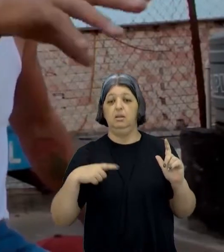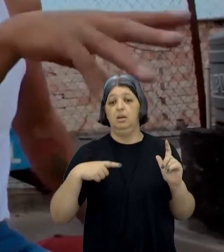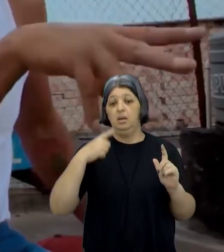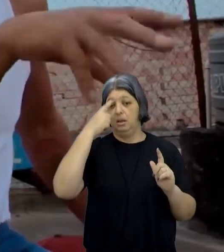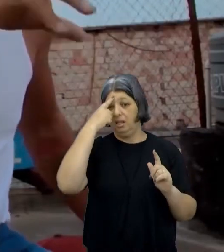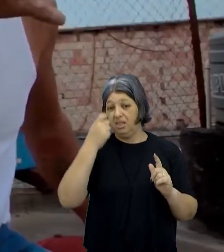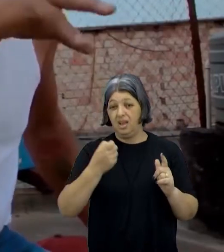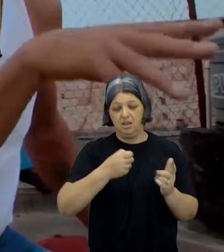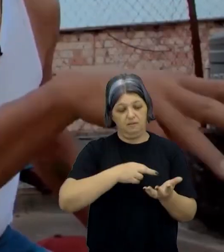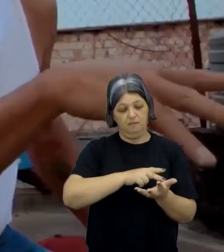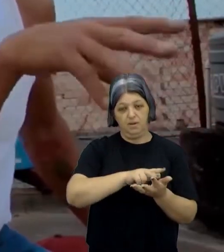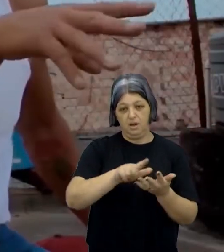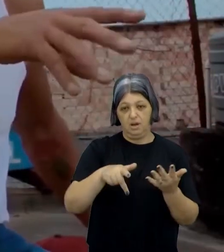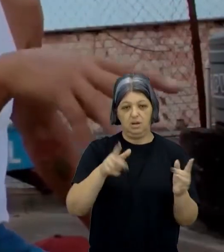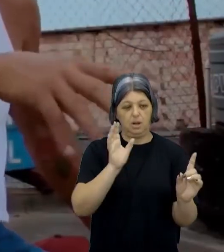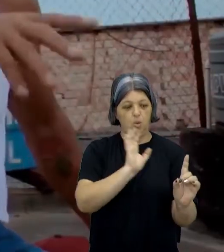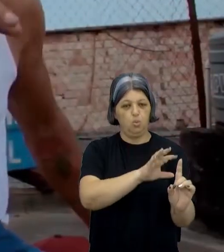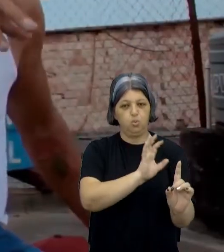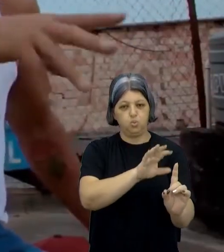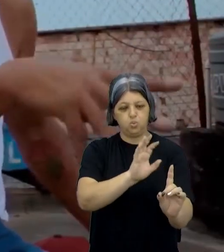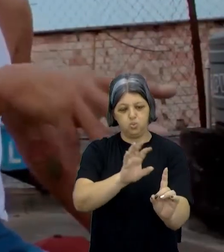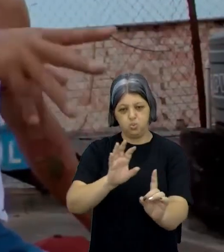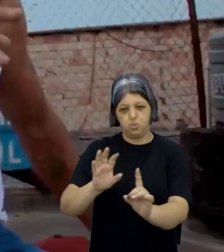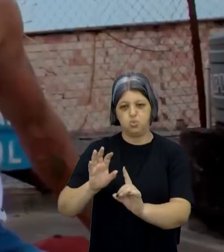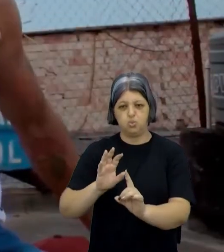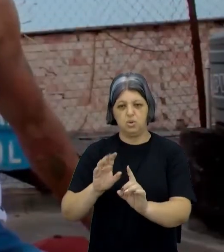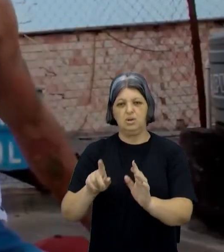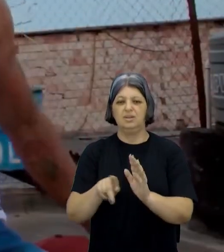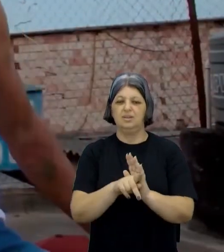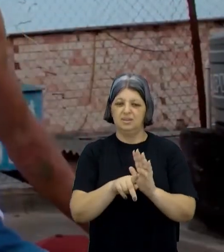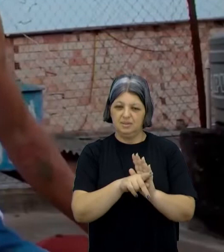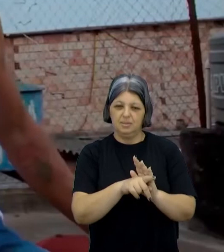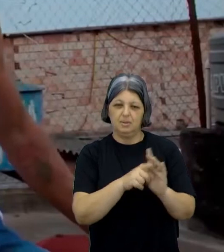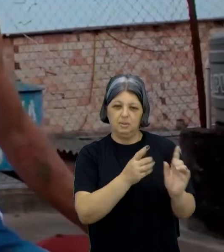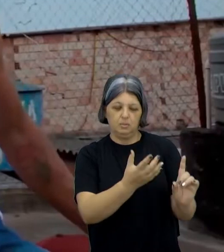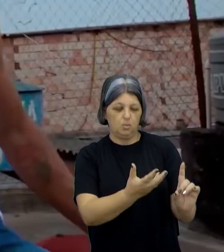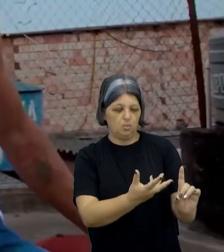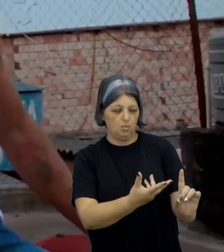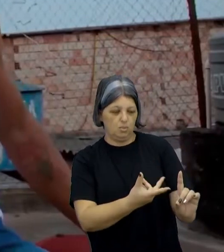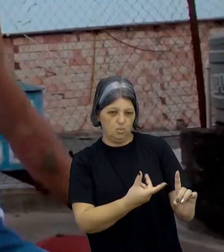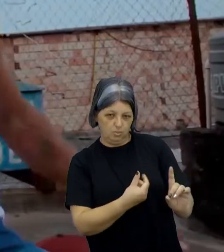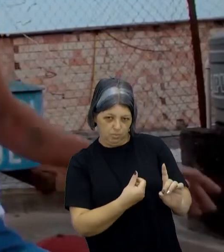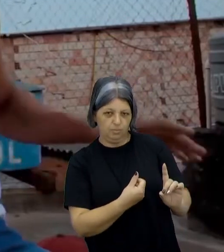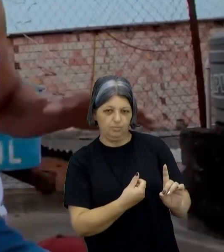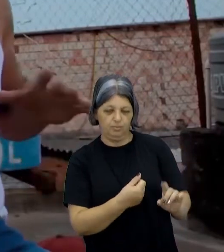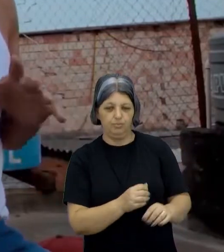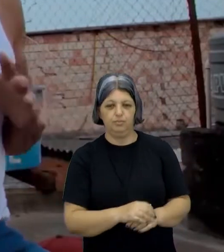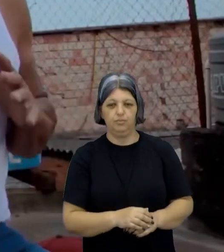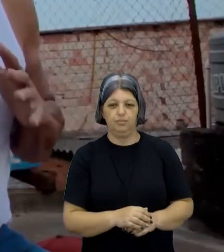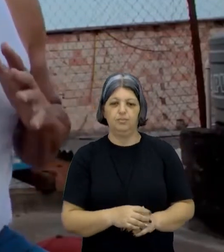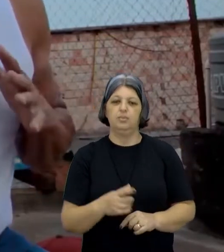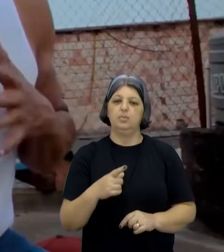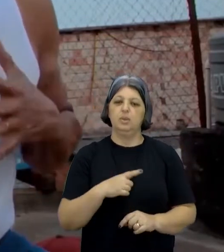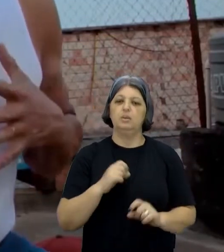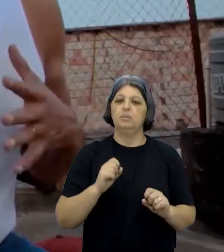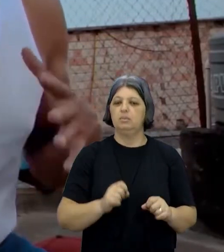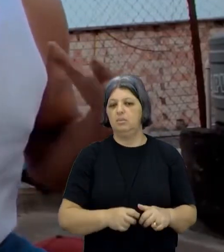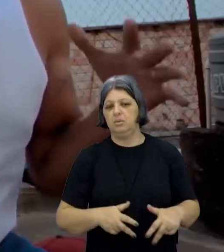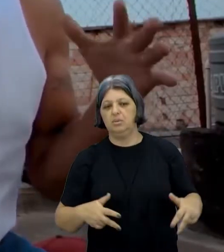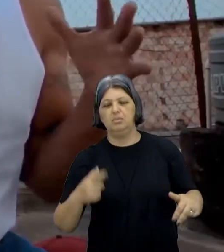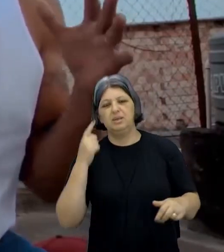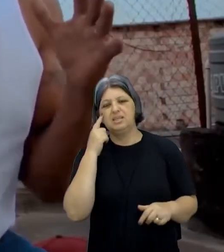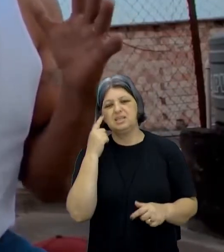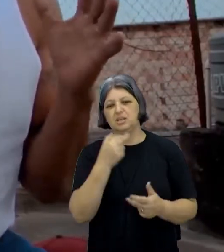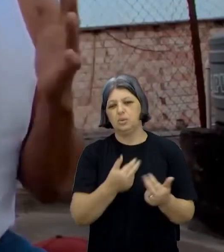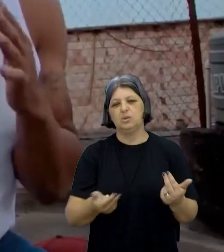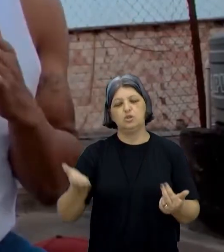ideias acessando eles também e assediando eles, morou? E tem o Racionais ali também, que poderia virar uma coisa da antiga, uma